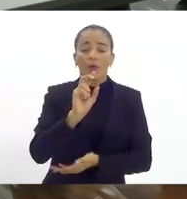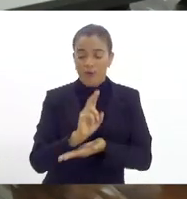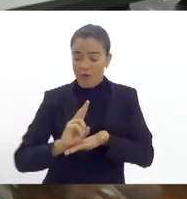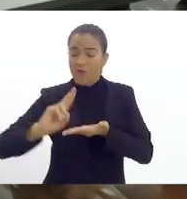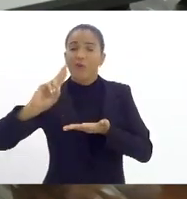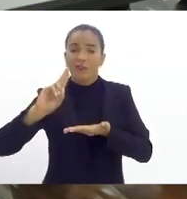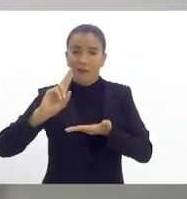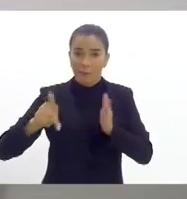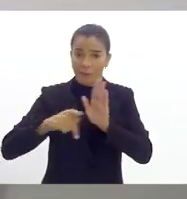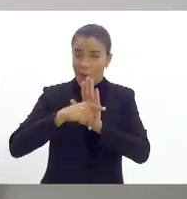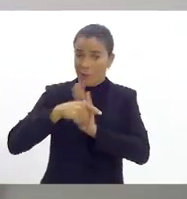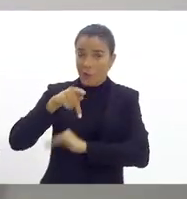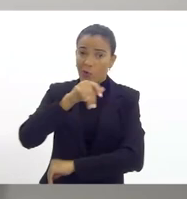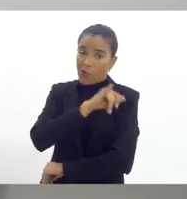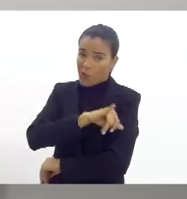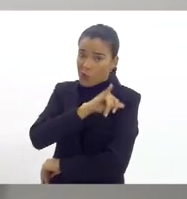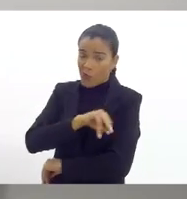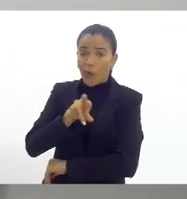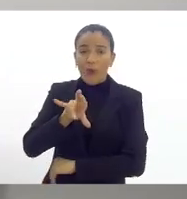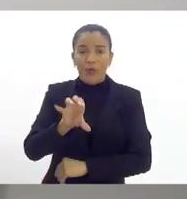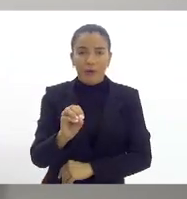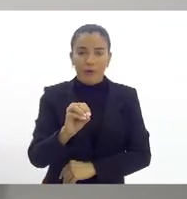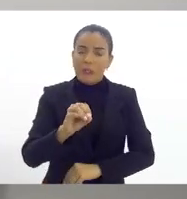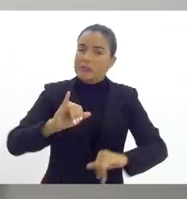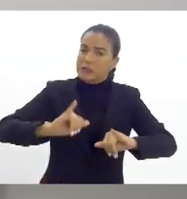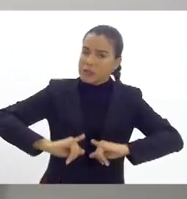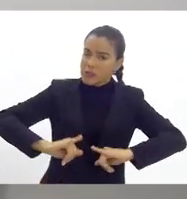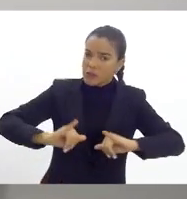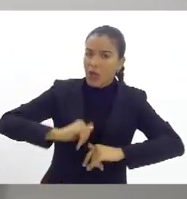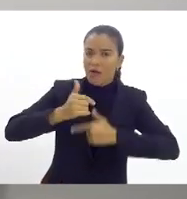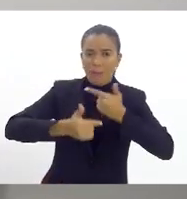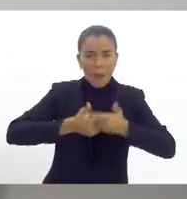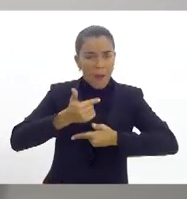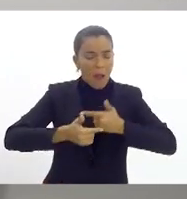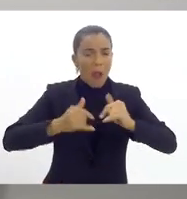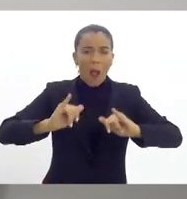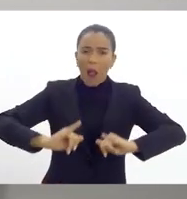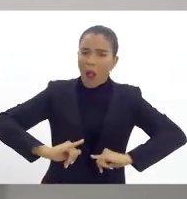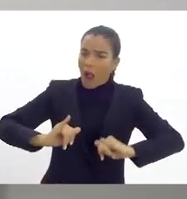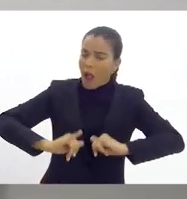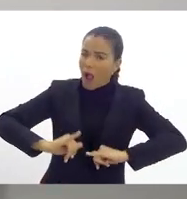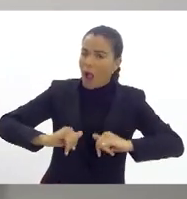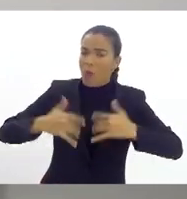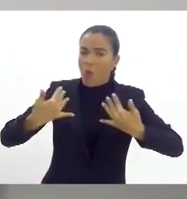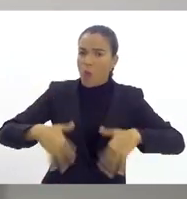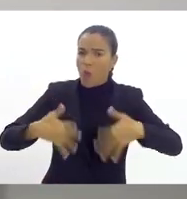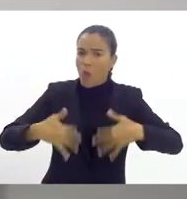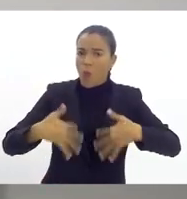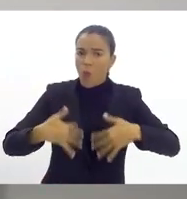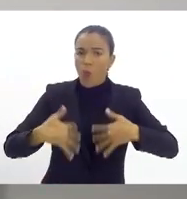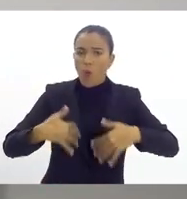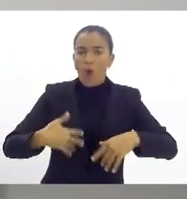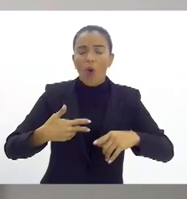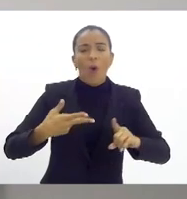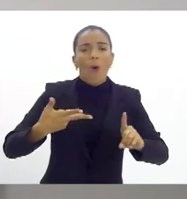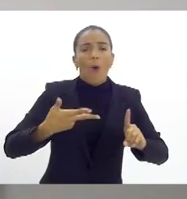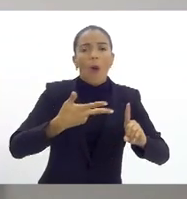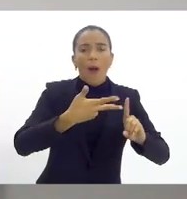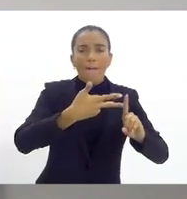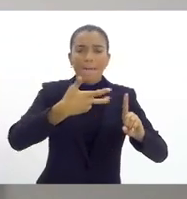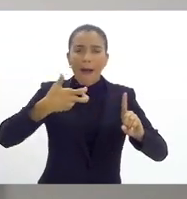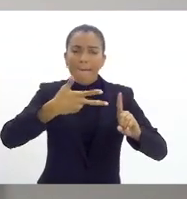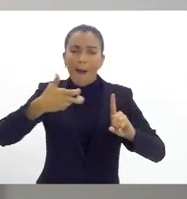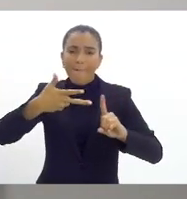Universidades aqui do Rio de Janeiro que também sofrem é o ataque de outras universidades